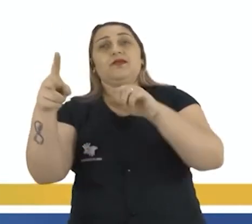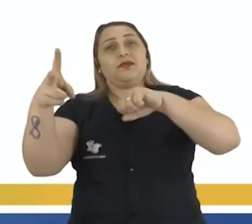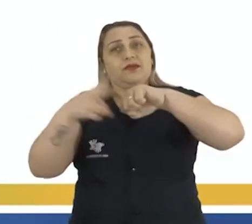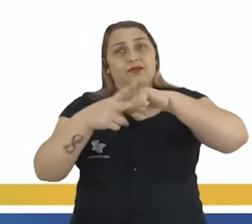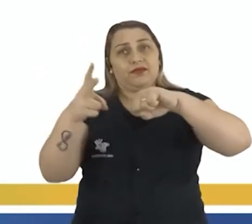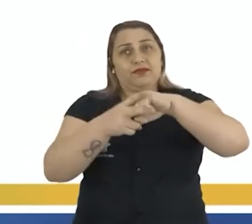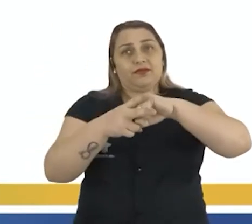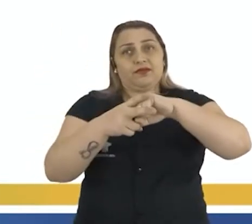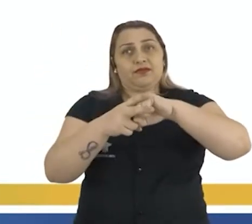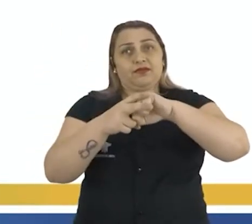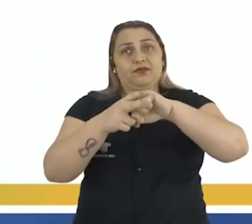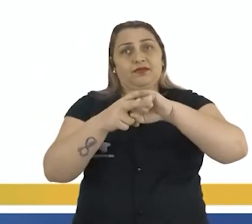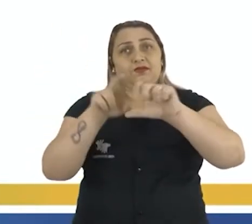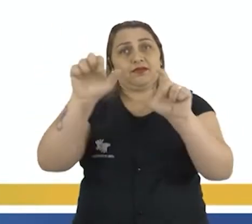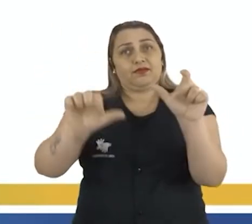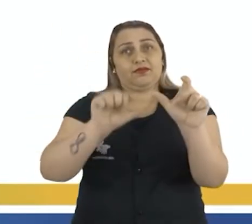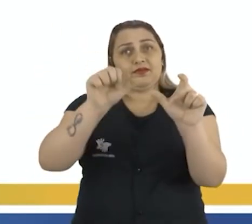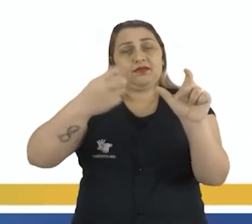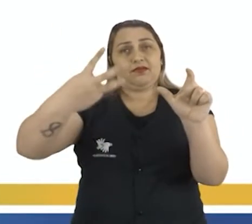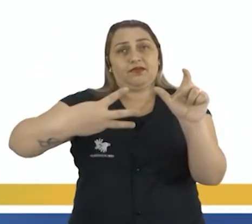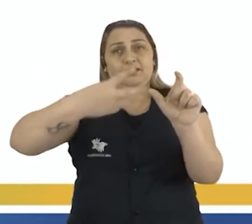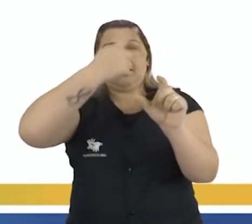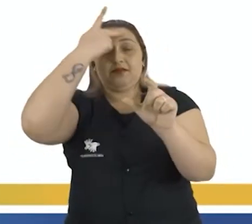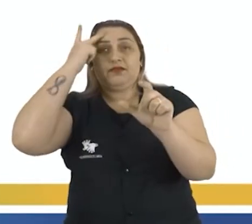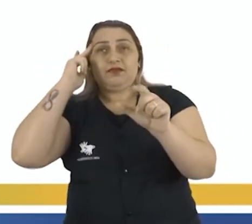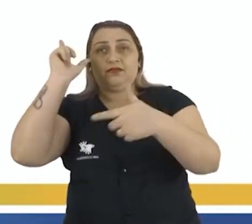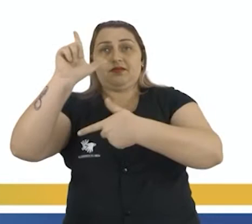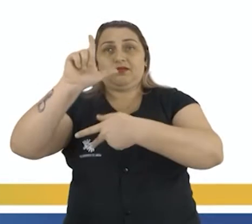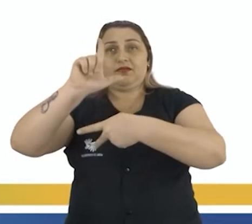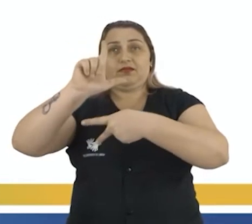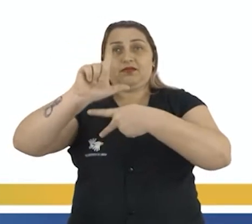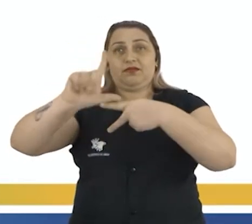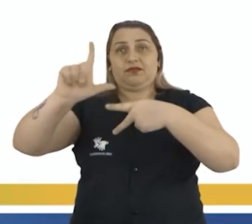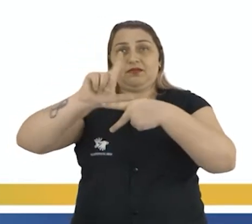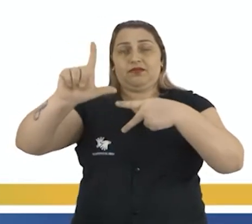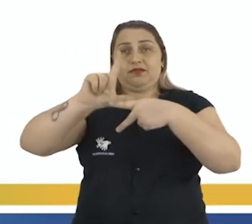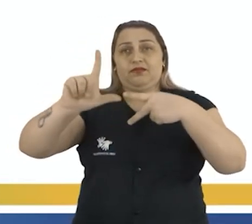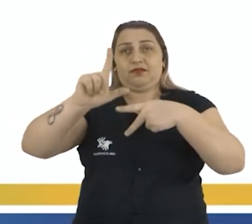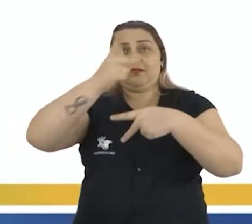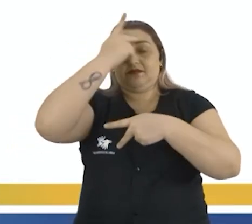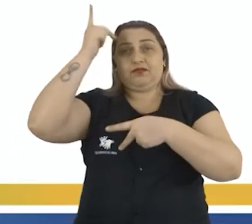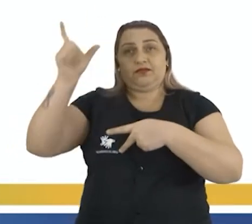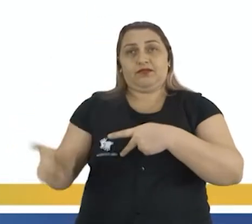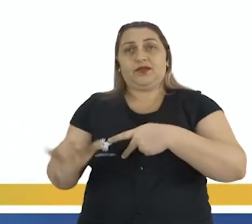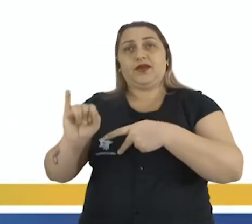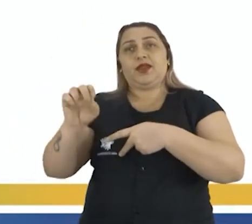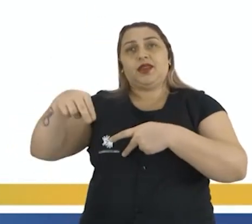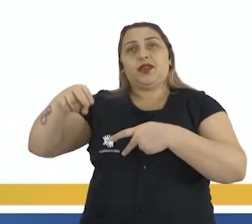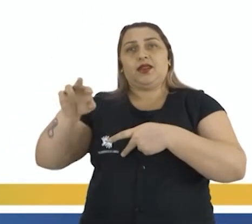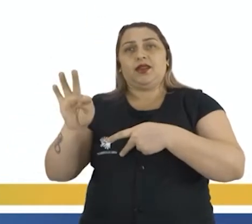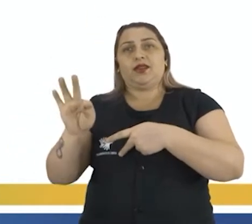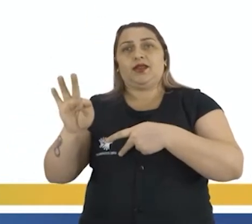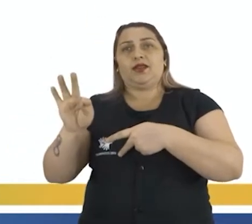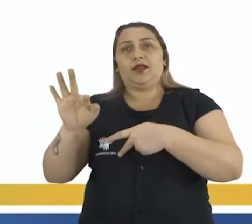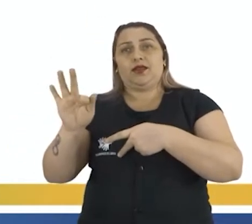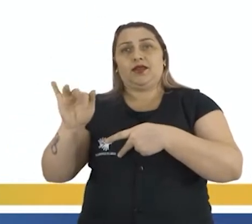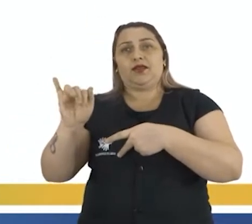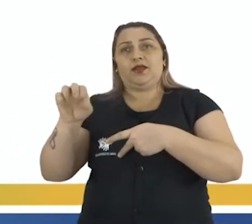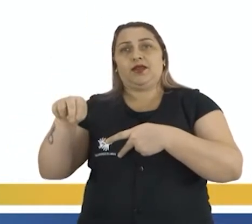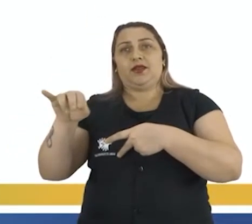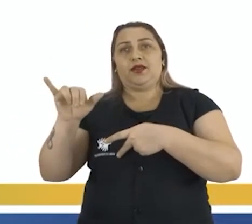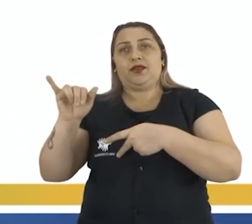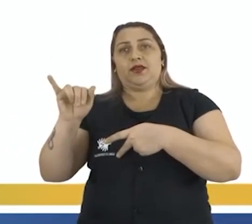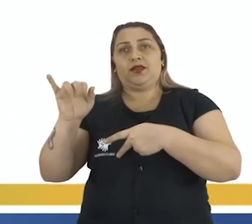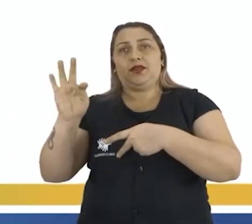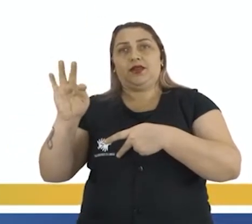verbo flexionado na terceira pessoa do plural do infinitivo pessoal. Meu Deus, que negócio é esse? Professora, eu não entendi